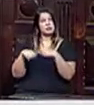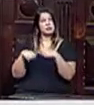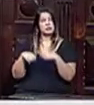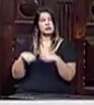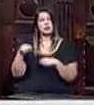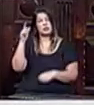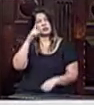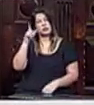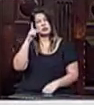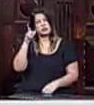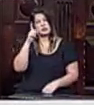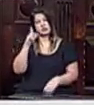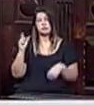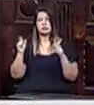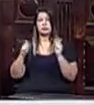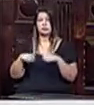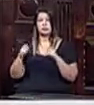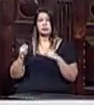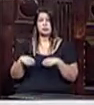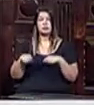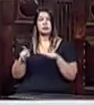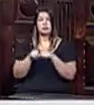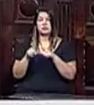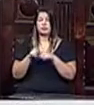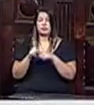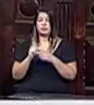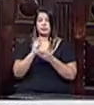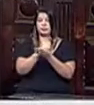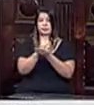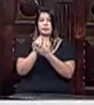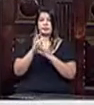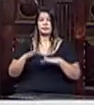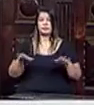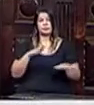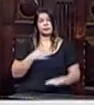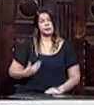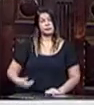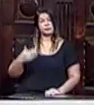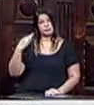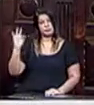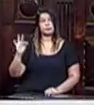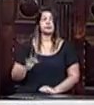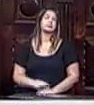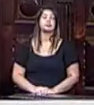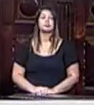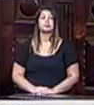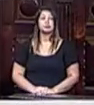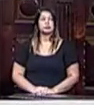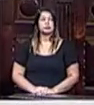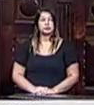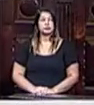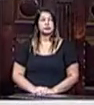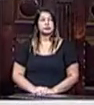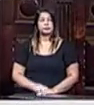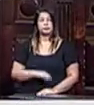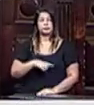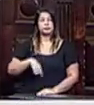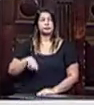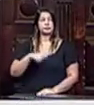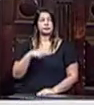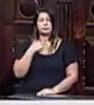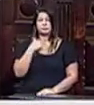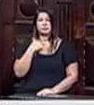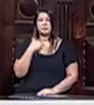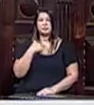tem que ser negociado e deve ser negociado com o governo federal. Como é que nós podemos... Por